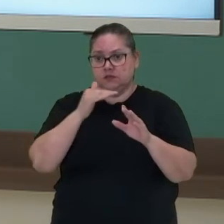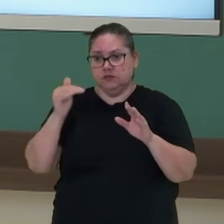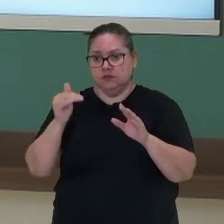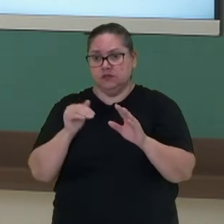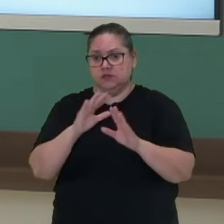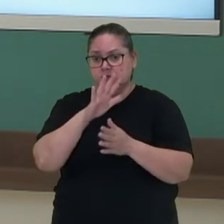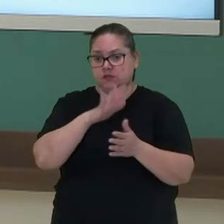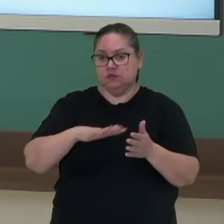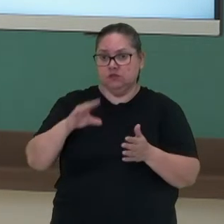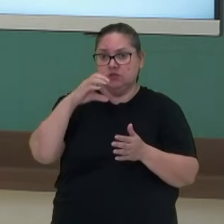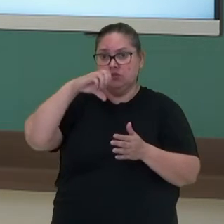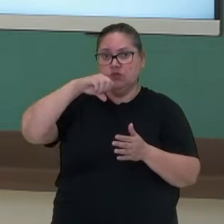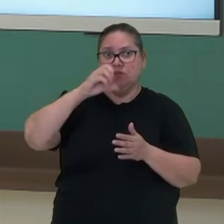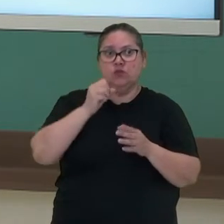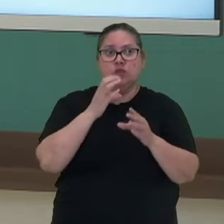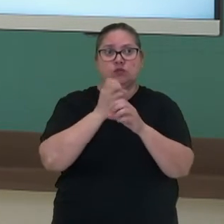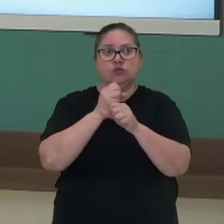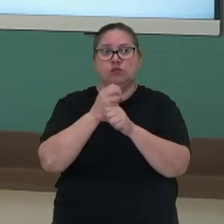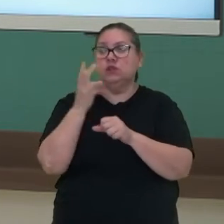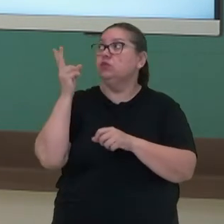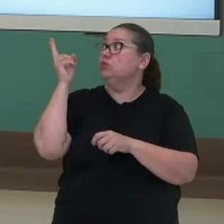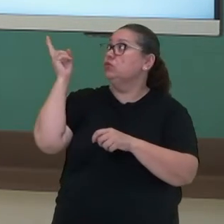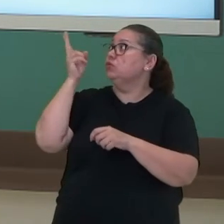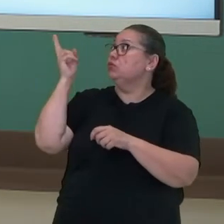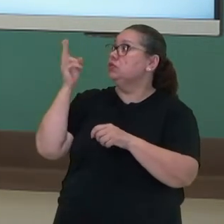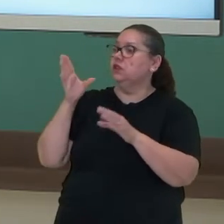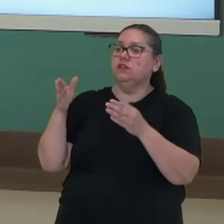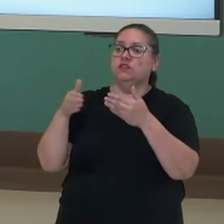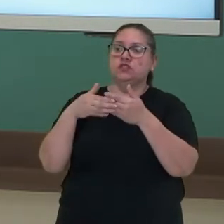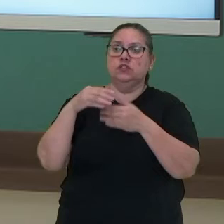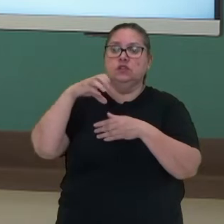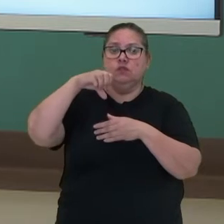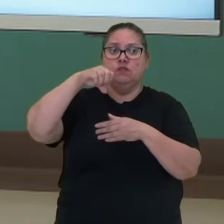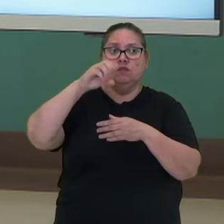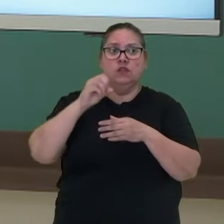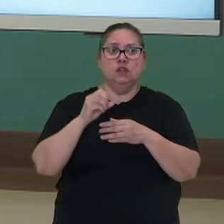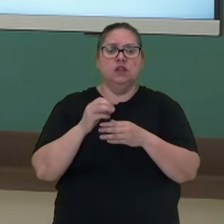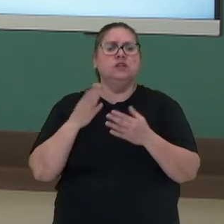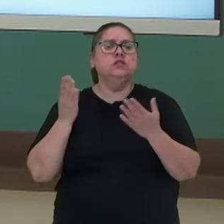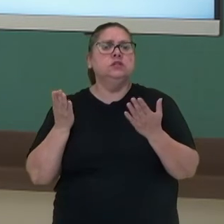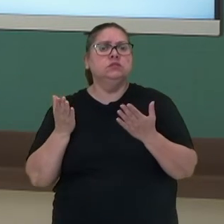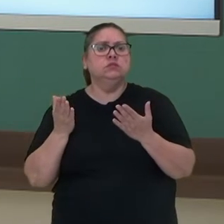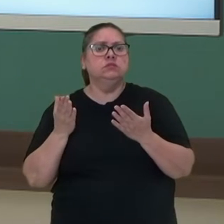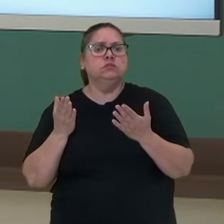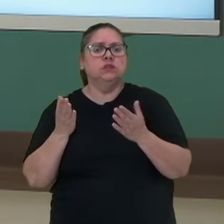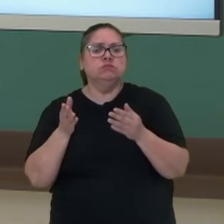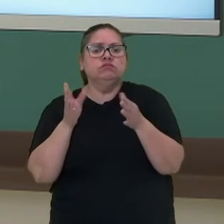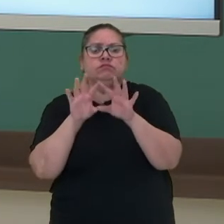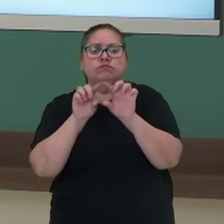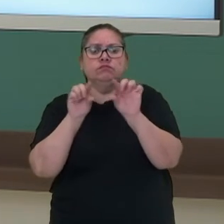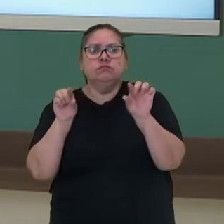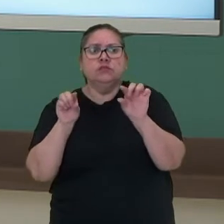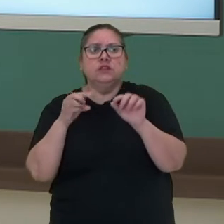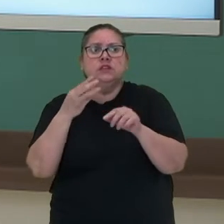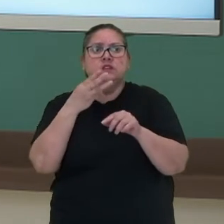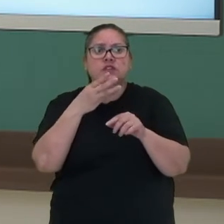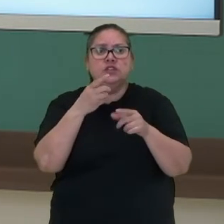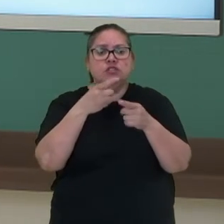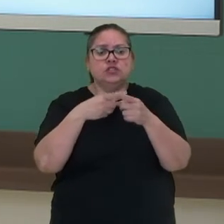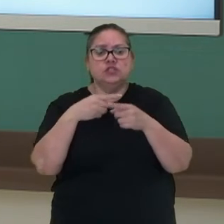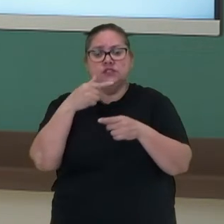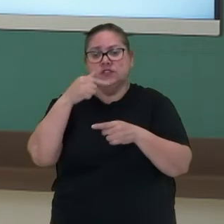o espaço de 90 graus, se eu somar os dois, tem que fechar 90. Aí cai numa equação, ó. 3x mais